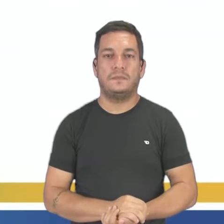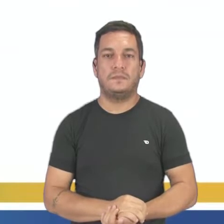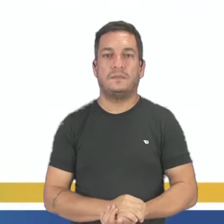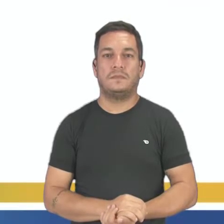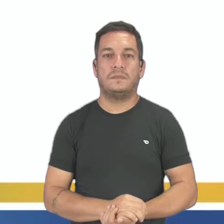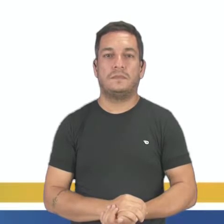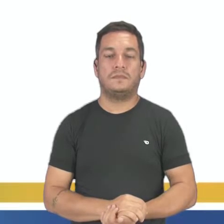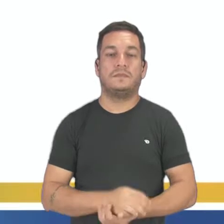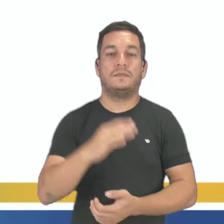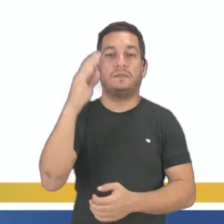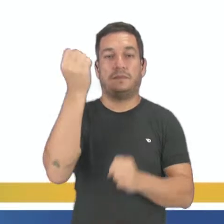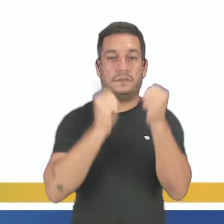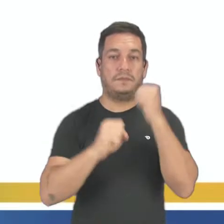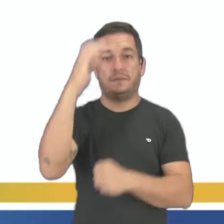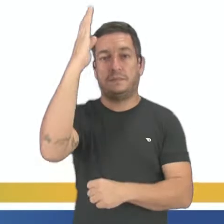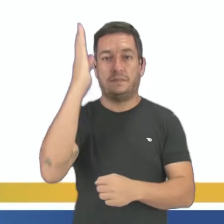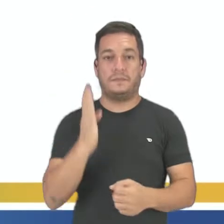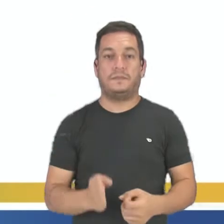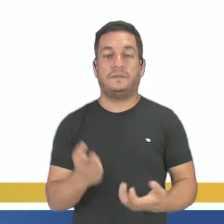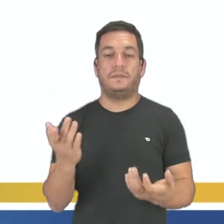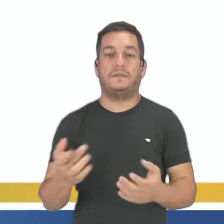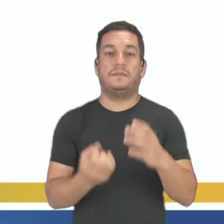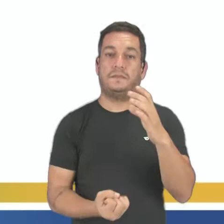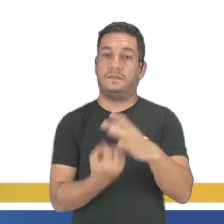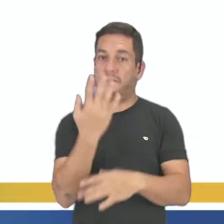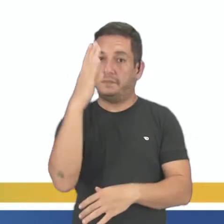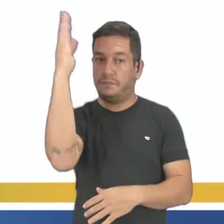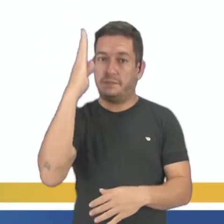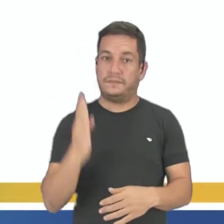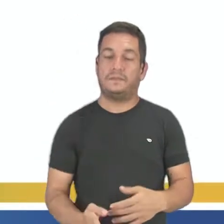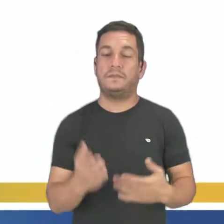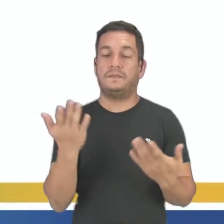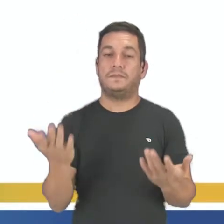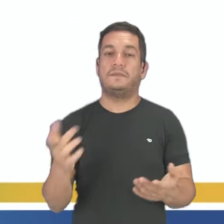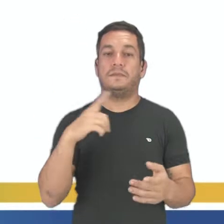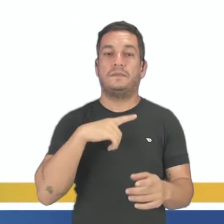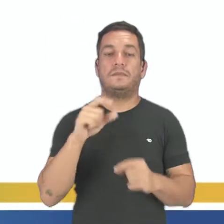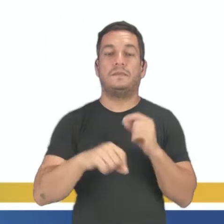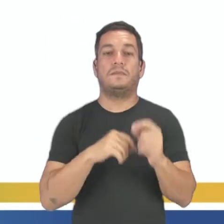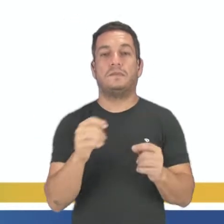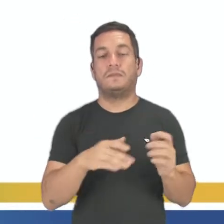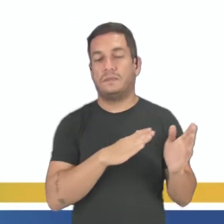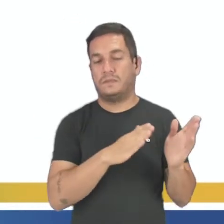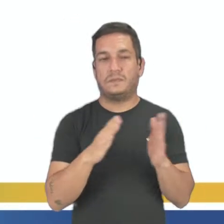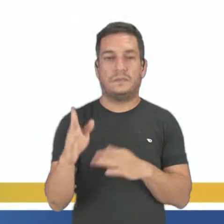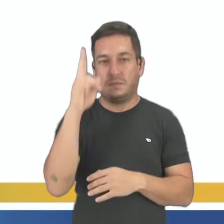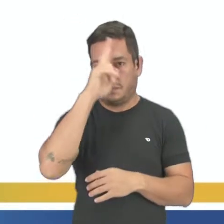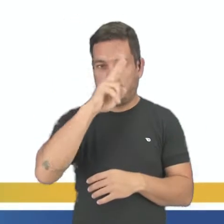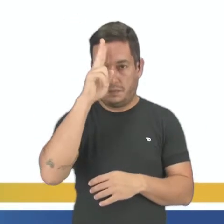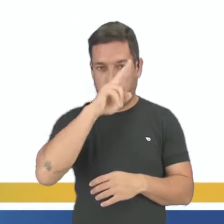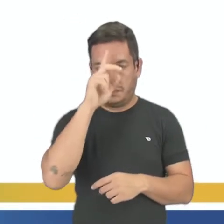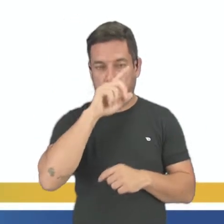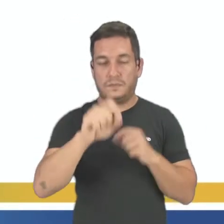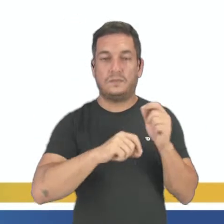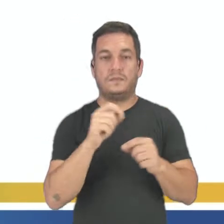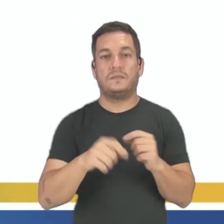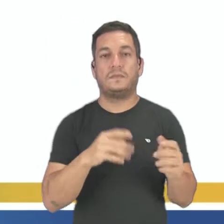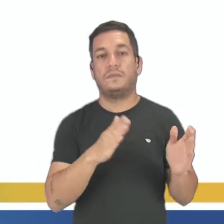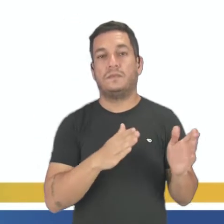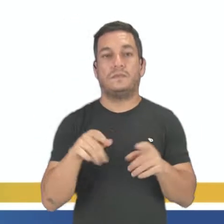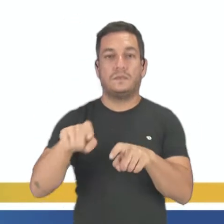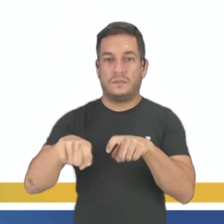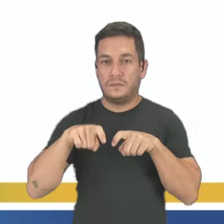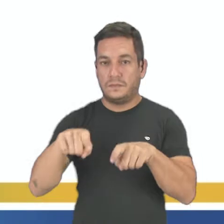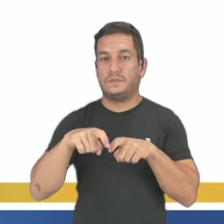A indústria no Brasil. A origem da indústria brasileira tem marcadores históricos vinculados ao período da